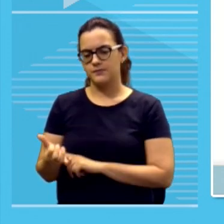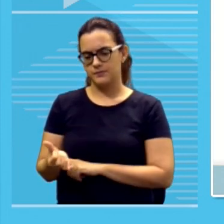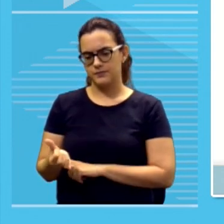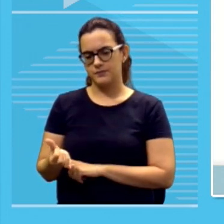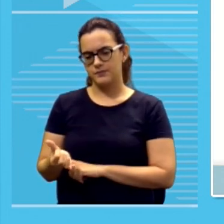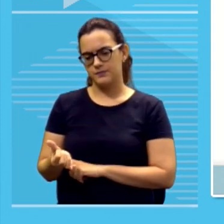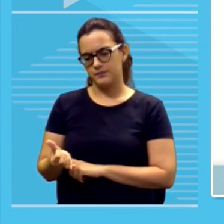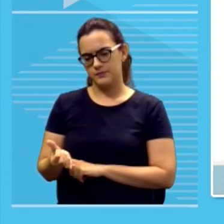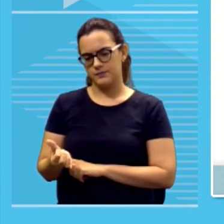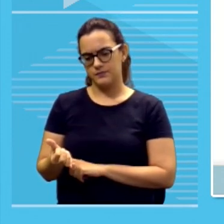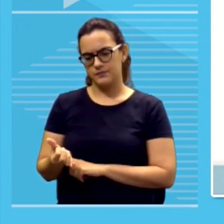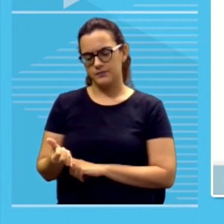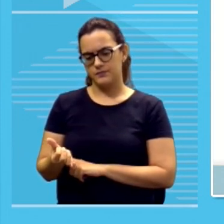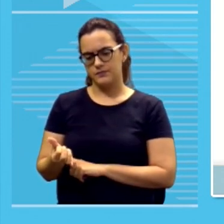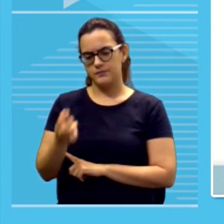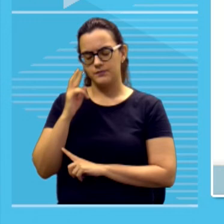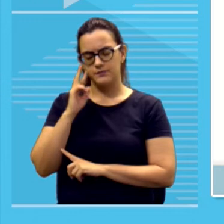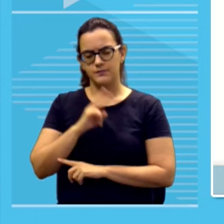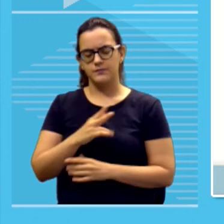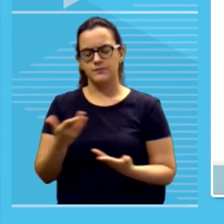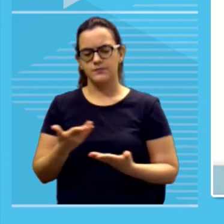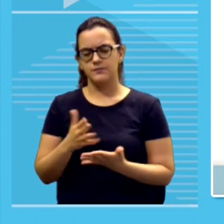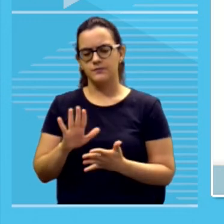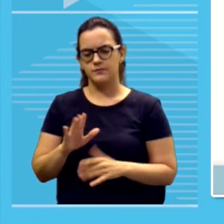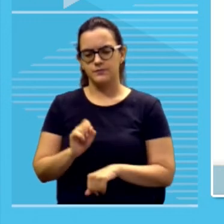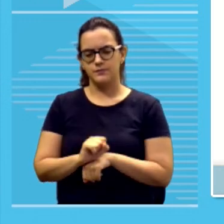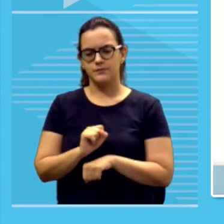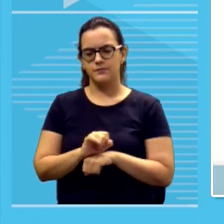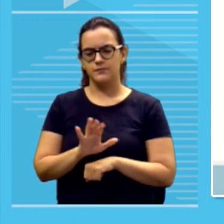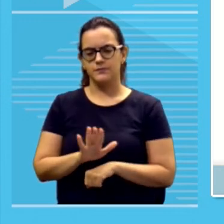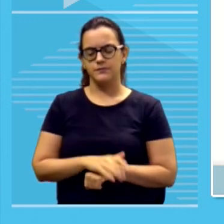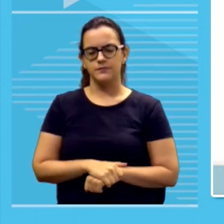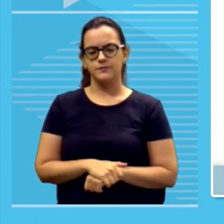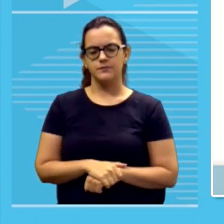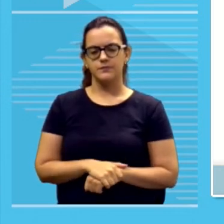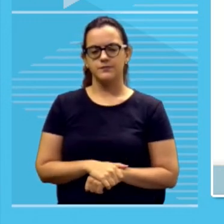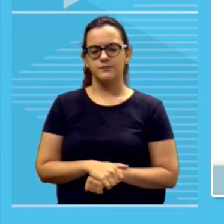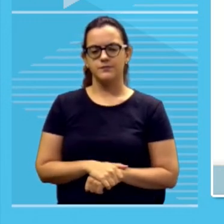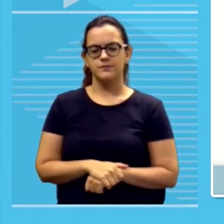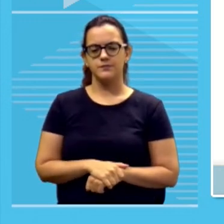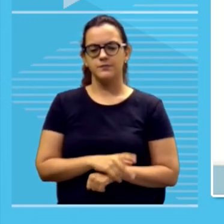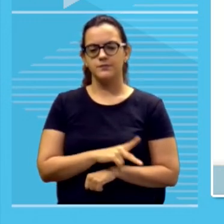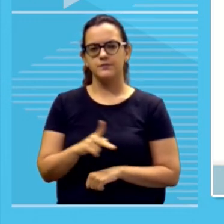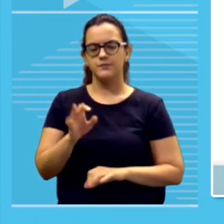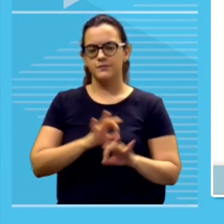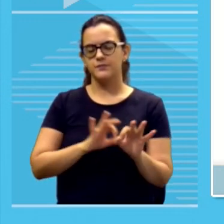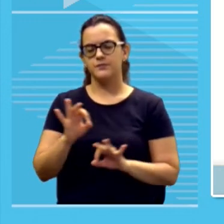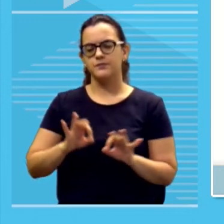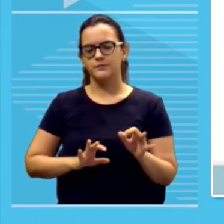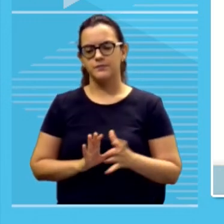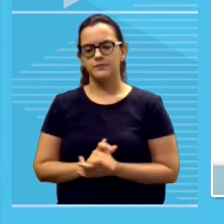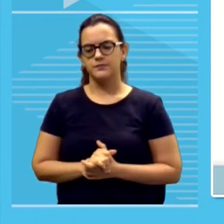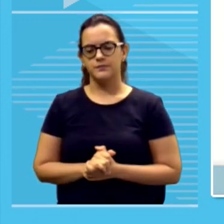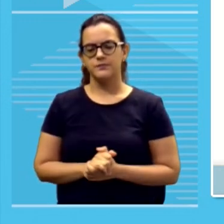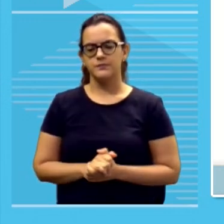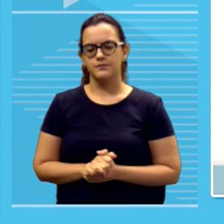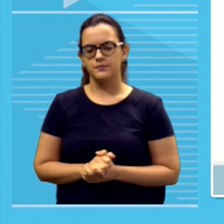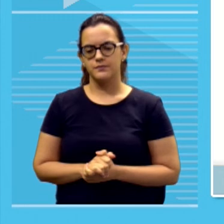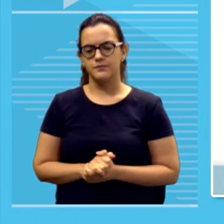8 ao quadrado o som vai ficar 64 +